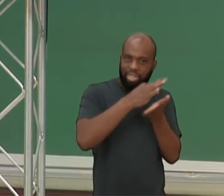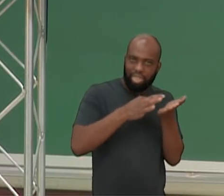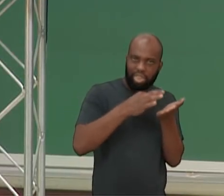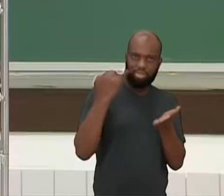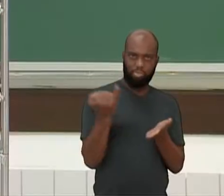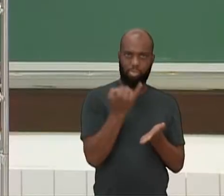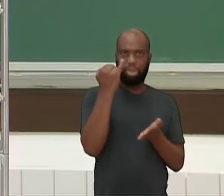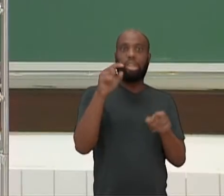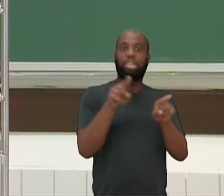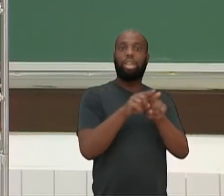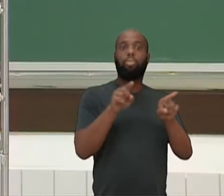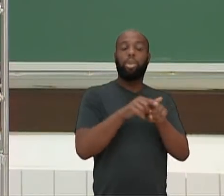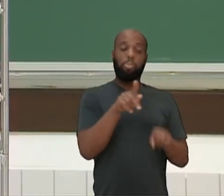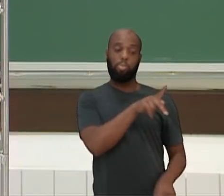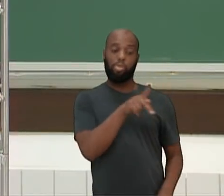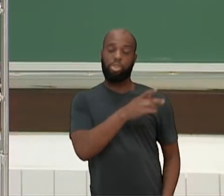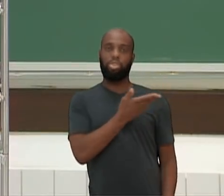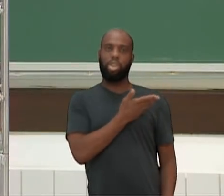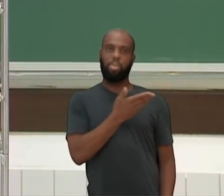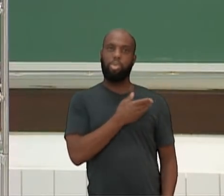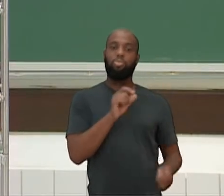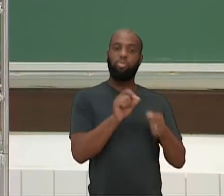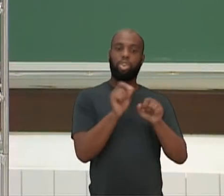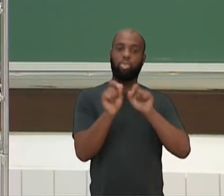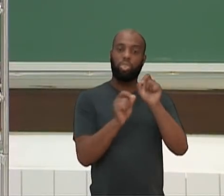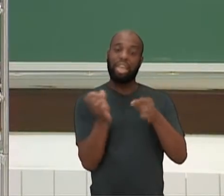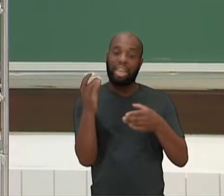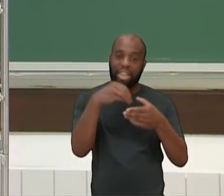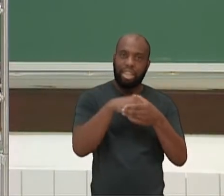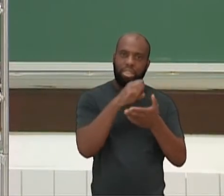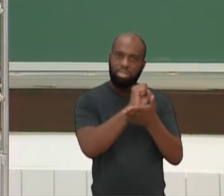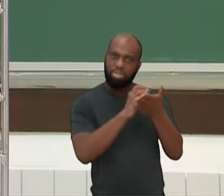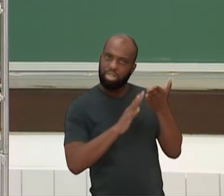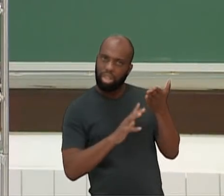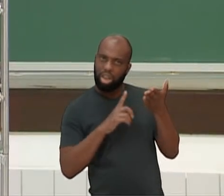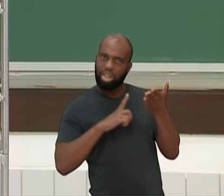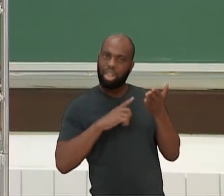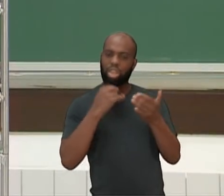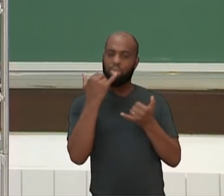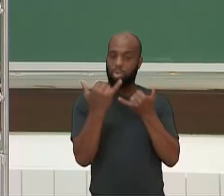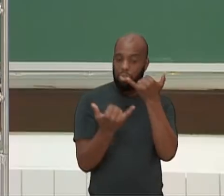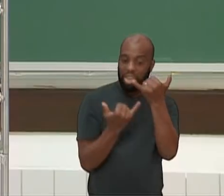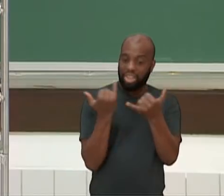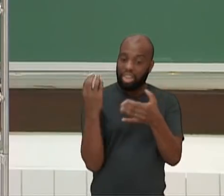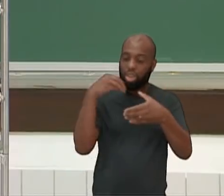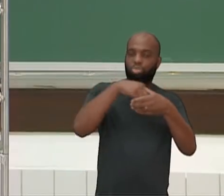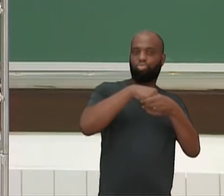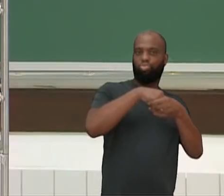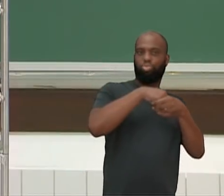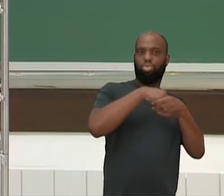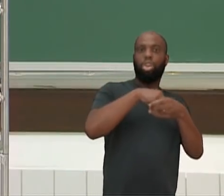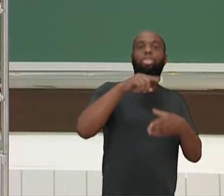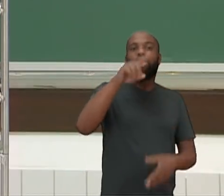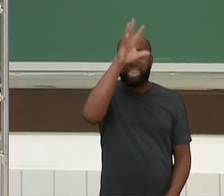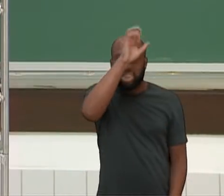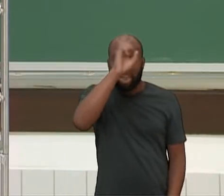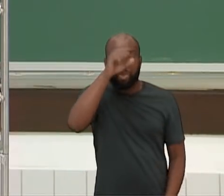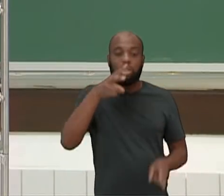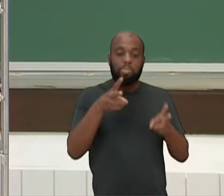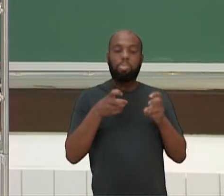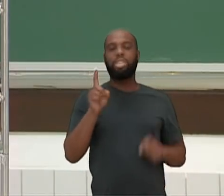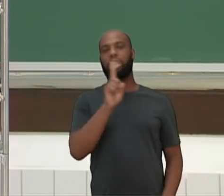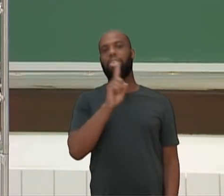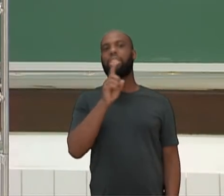que a gente insere uma brincadeira nessa atividade para que você aprenda, às vezes, até sem perceber. Então, nós vamos fazer um